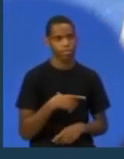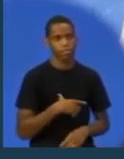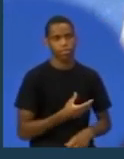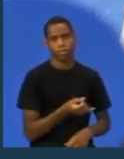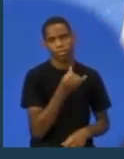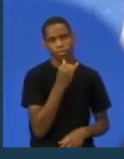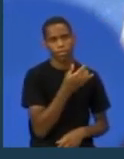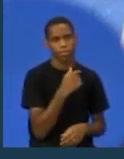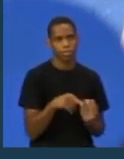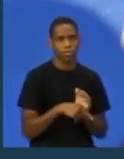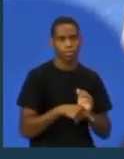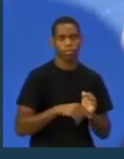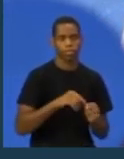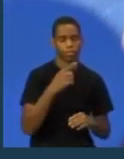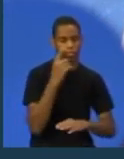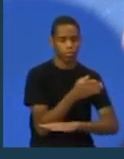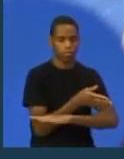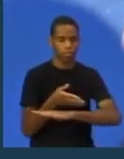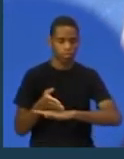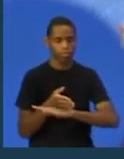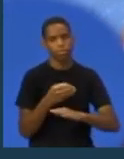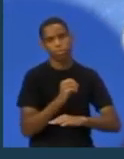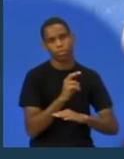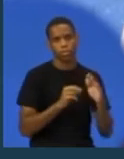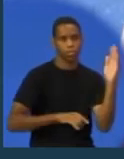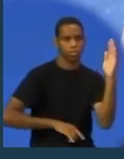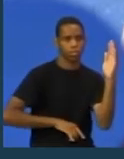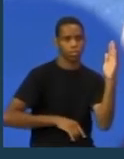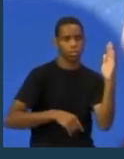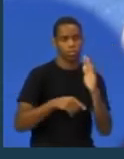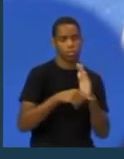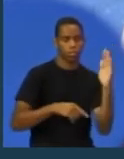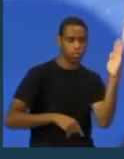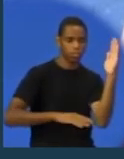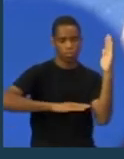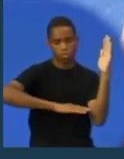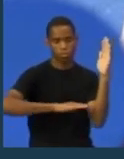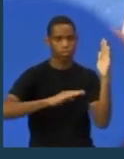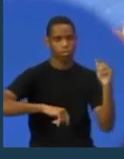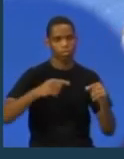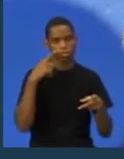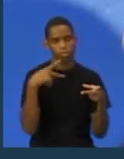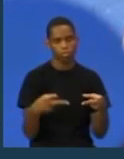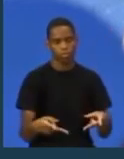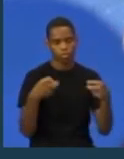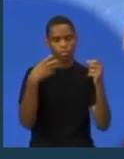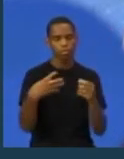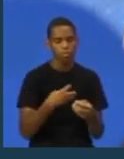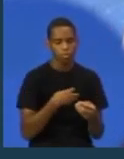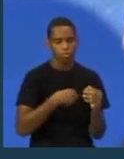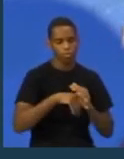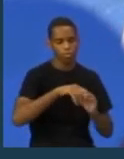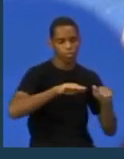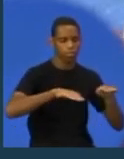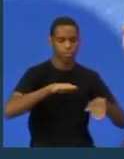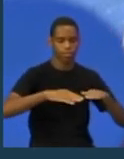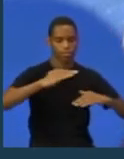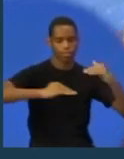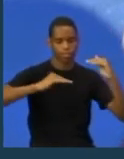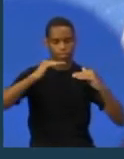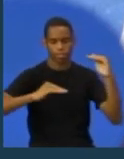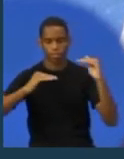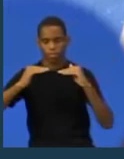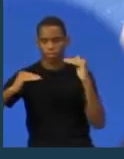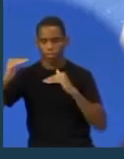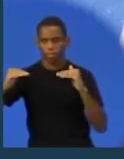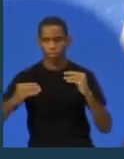uma variável num eixo Y, e uma variável num eixo X. E aí, observar o comportamento dessa variável em relação aos